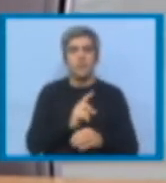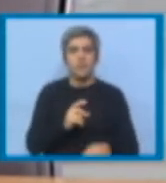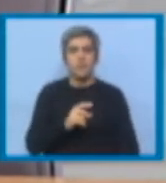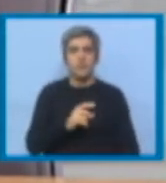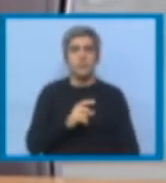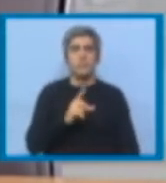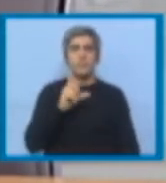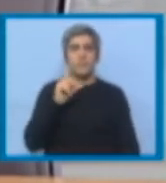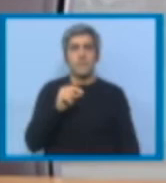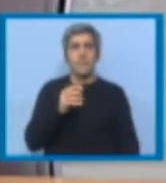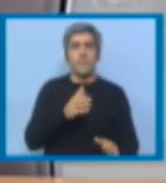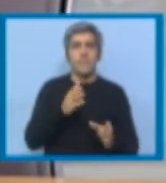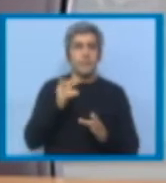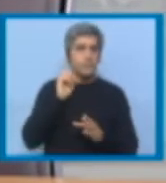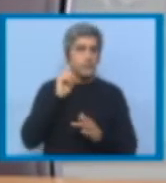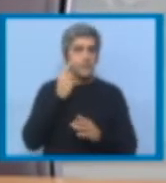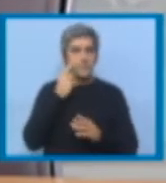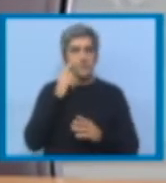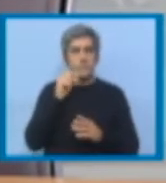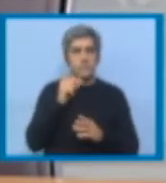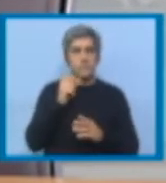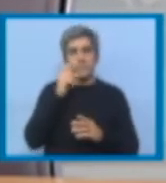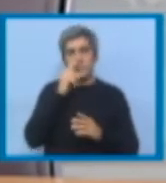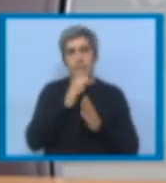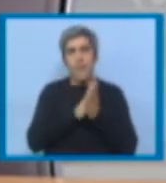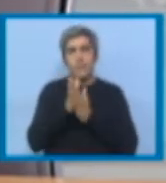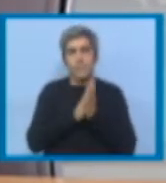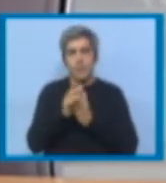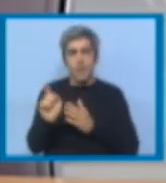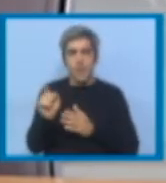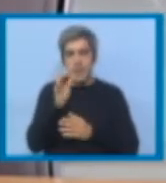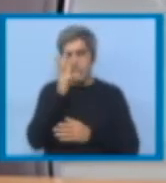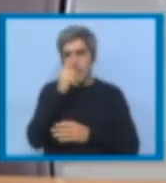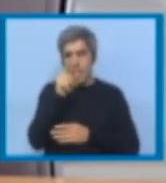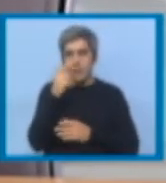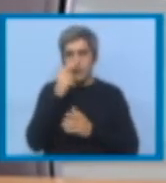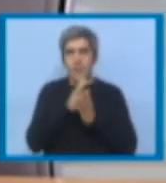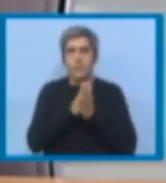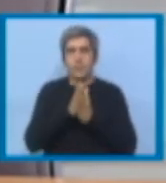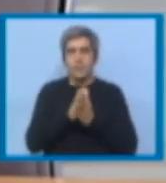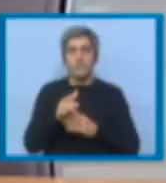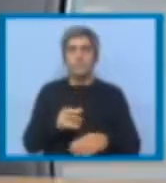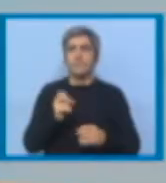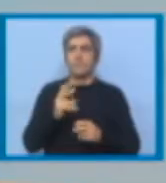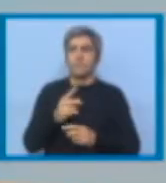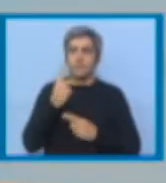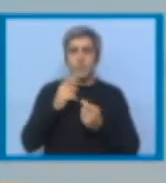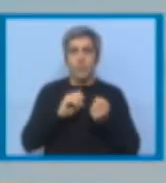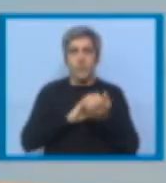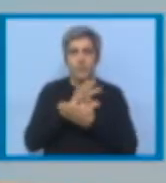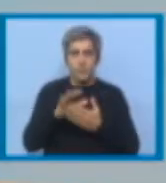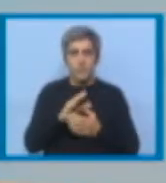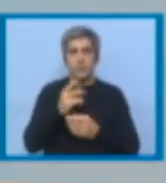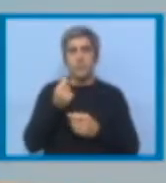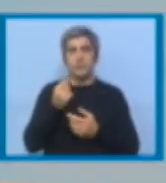precisam. E também é sempre preciso atenção a quem se aproveita, lamentavelmente, destas situações. Depois houve alguma confusão na